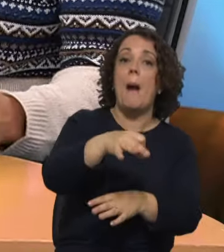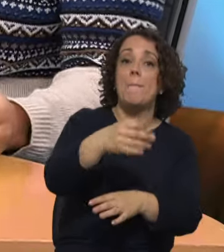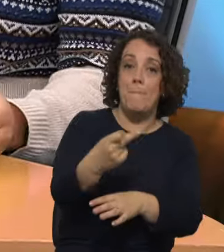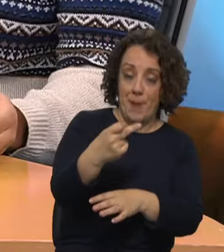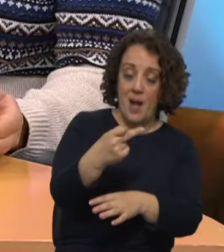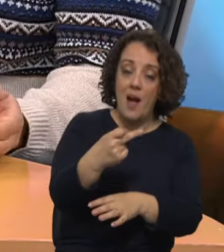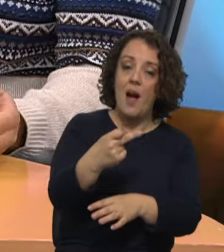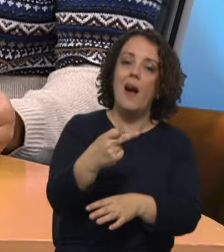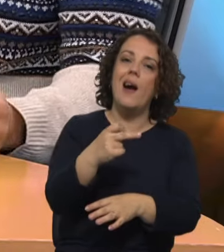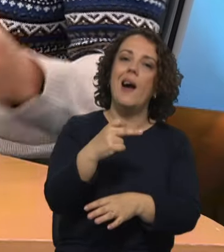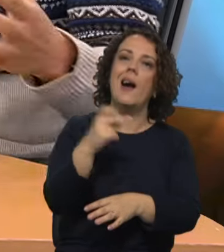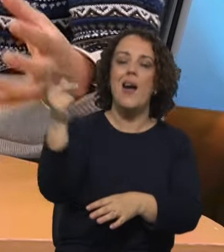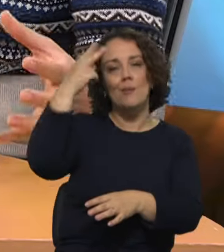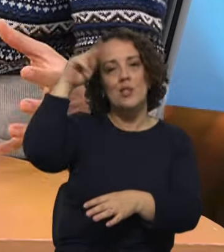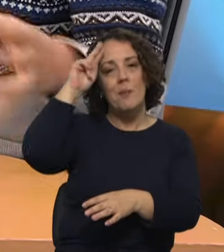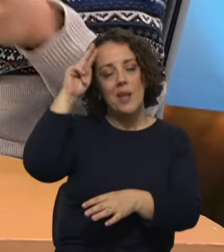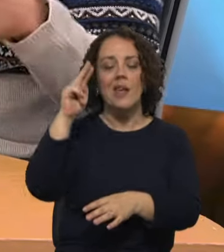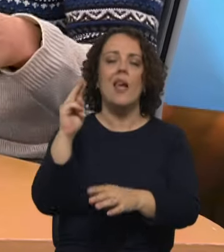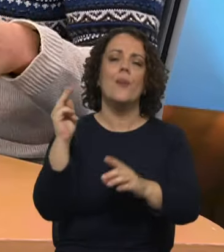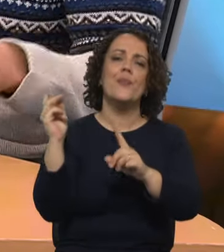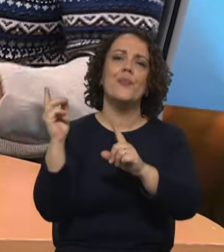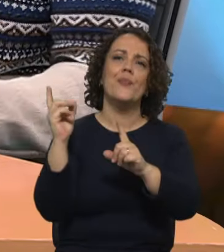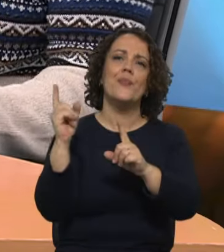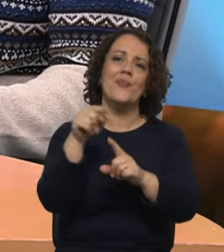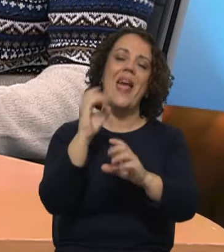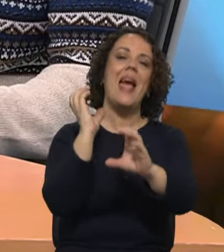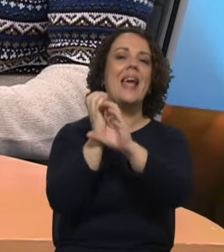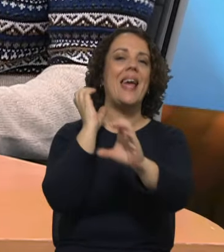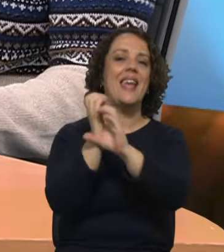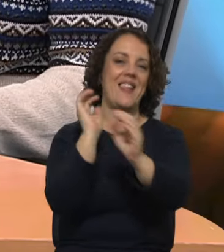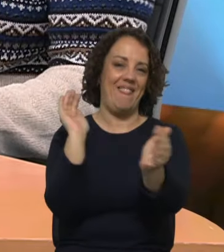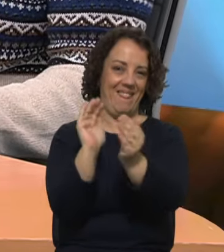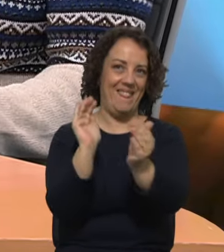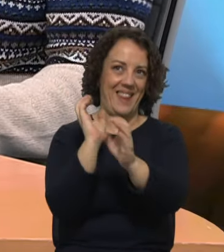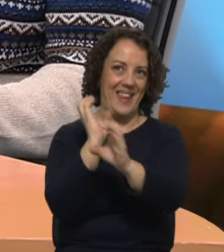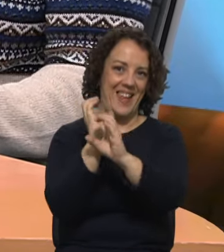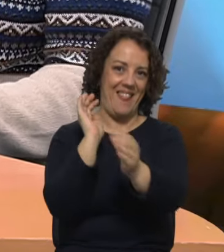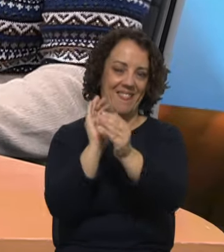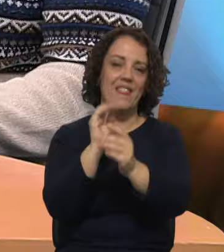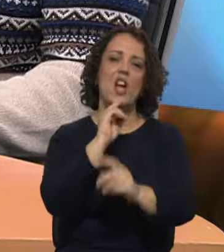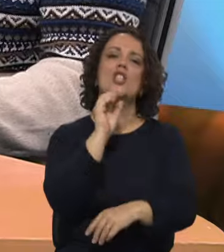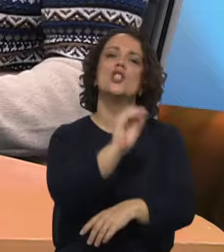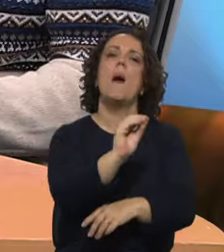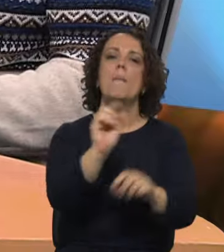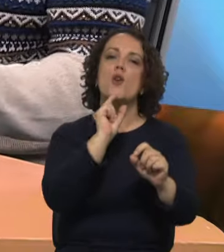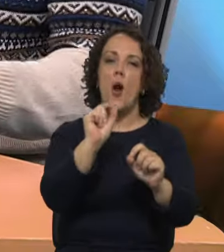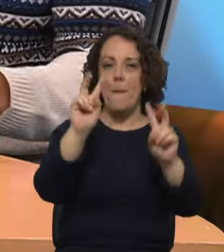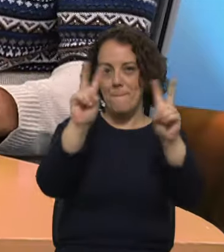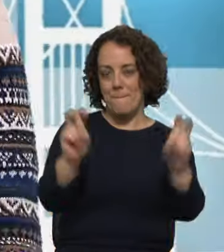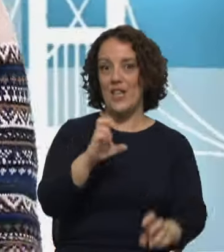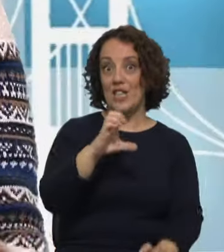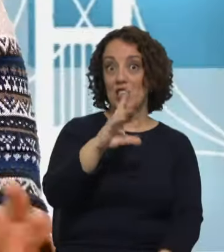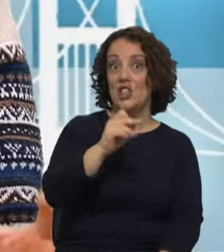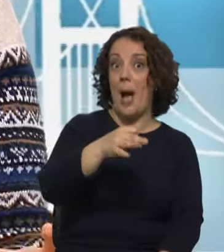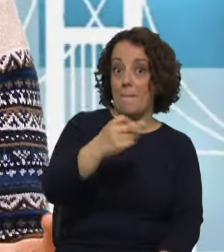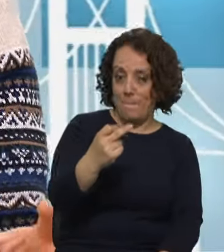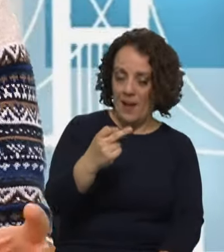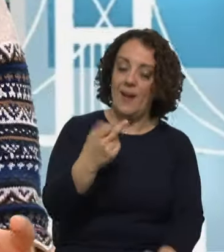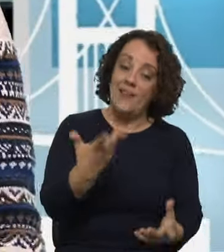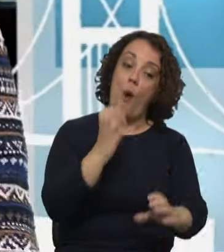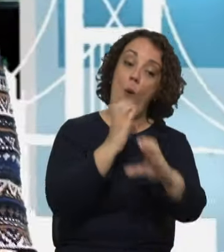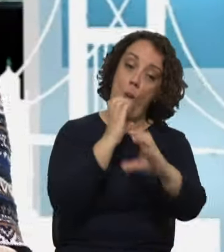que se dá aos transportes públicos em Moçambique às às às carrinhas às minibus às carrinhas mais pequenas são um Chapa e e daí o de chapa numa